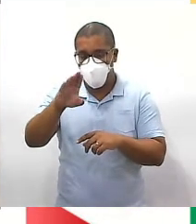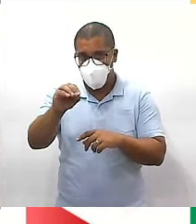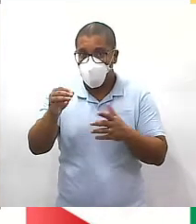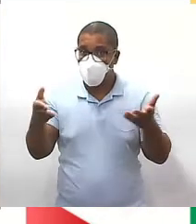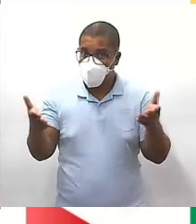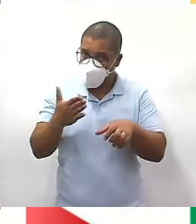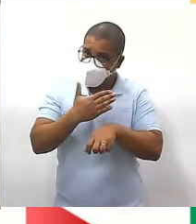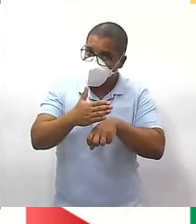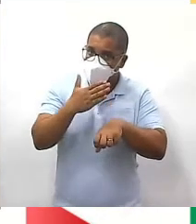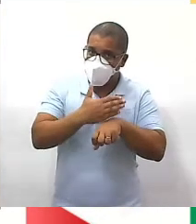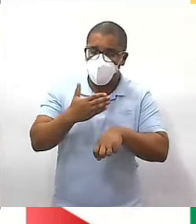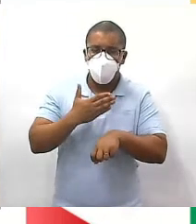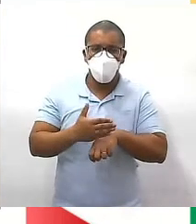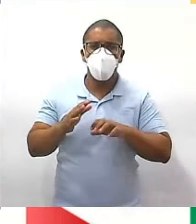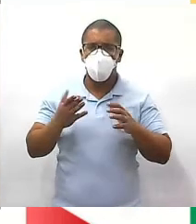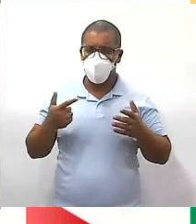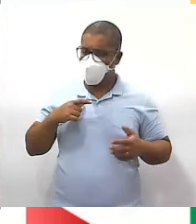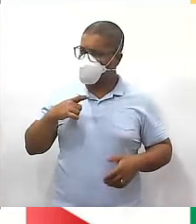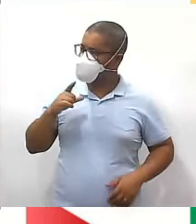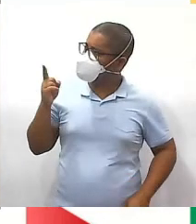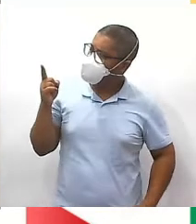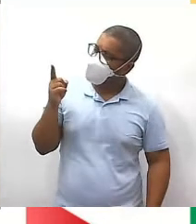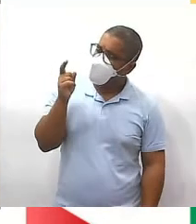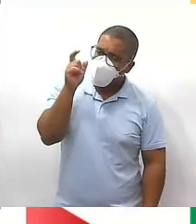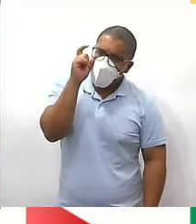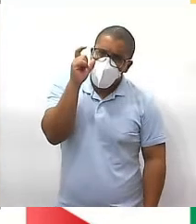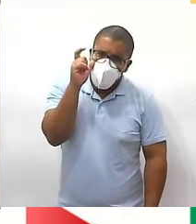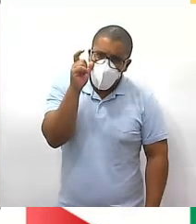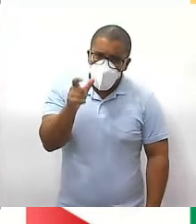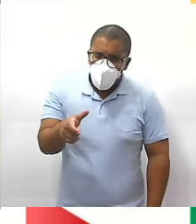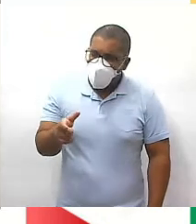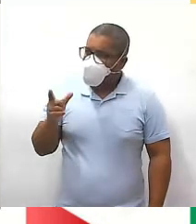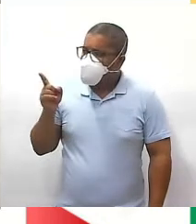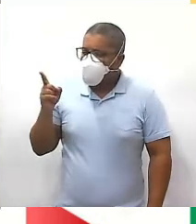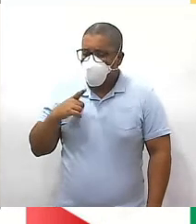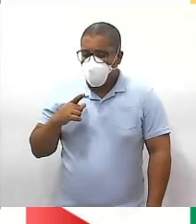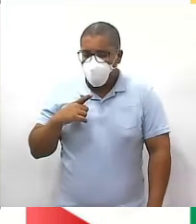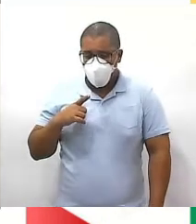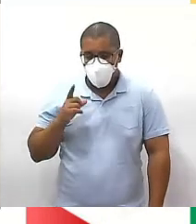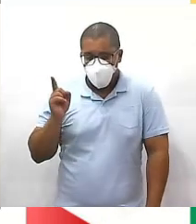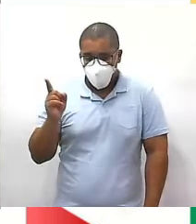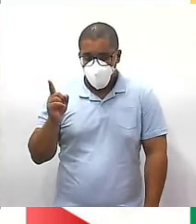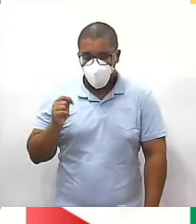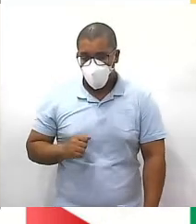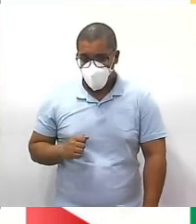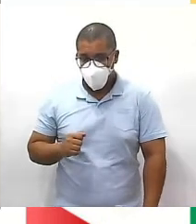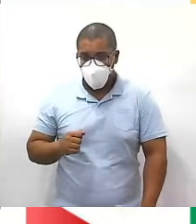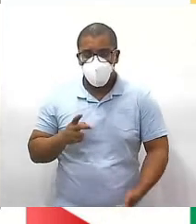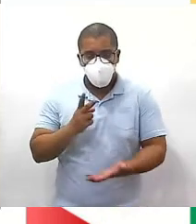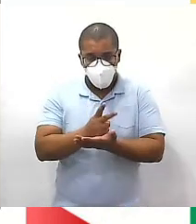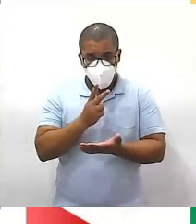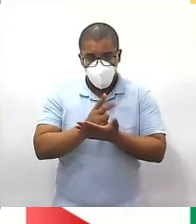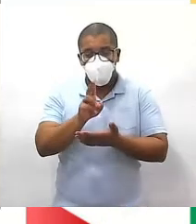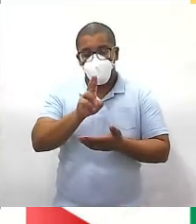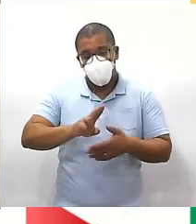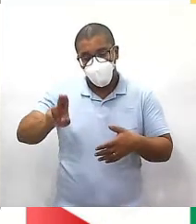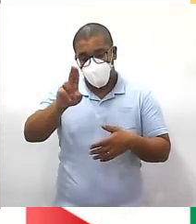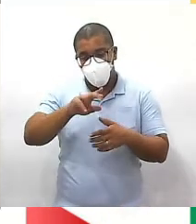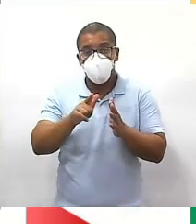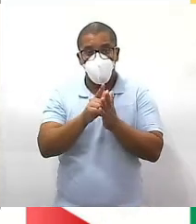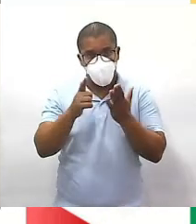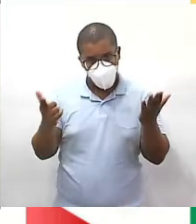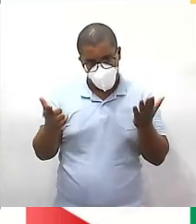exercício agora. Trouxe para vocês uma tirinha bem interessante do H e Elga, que é muito utilizado, a gente pegou aí do